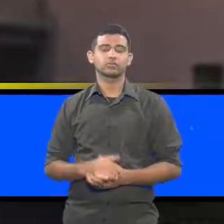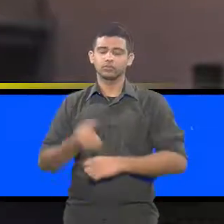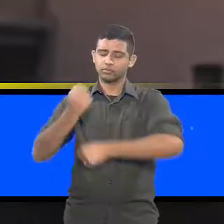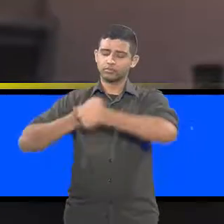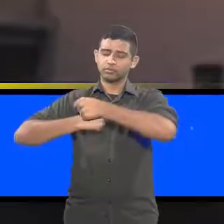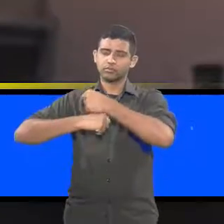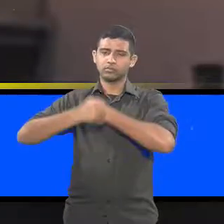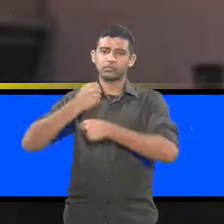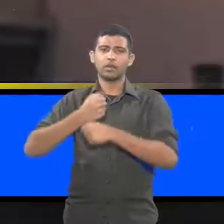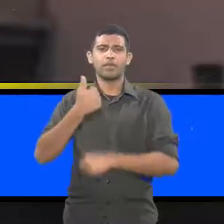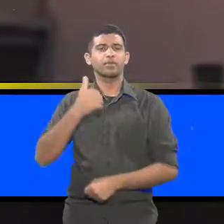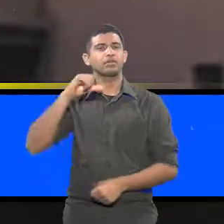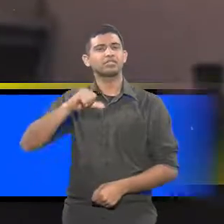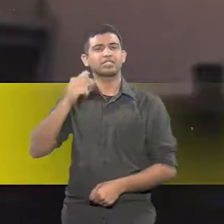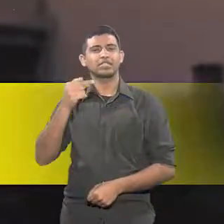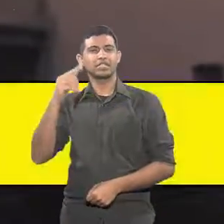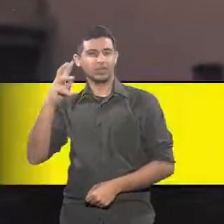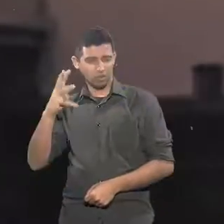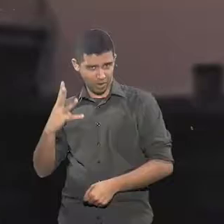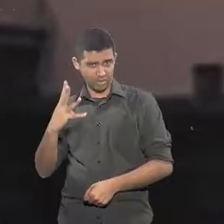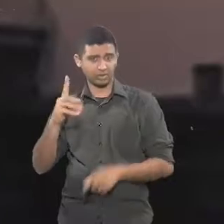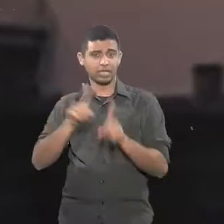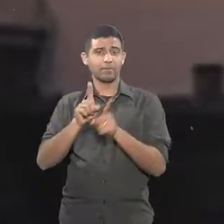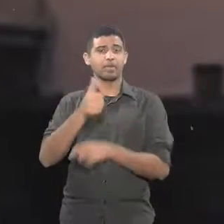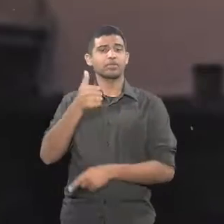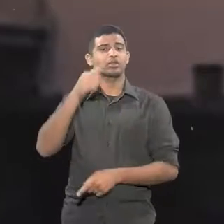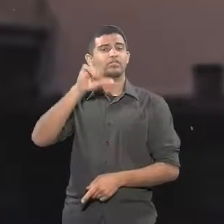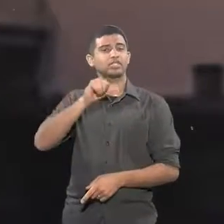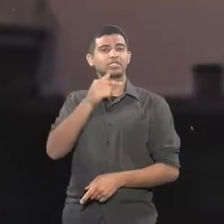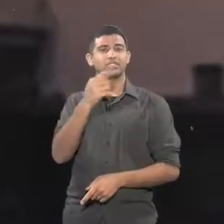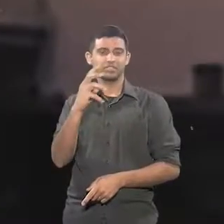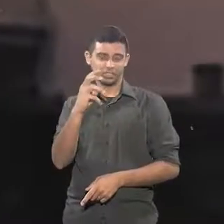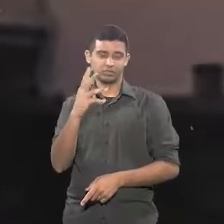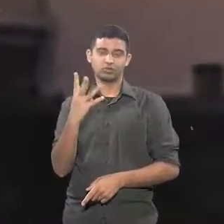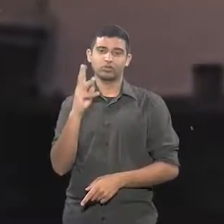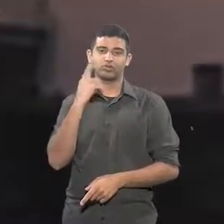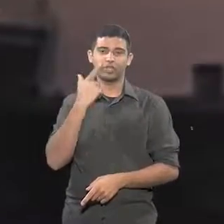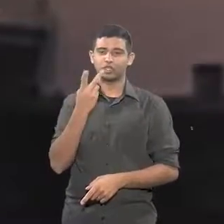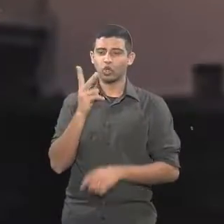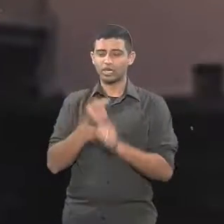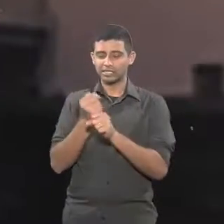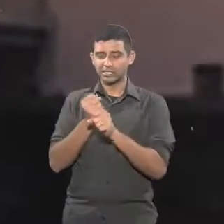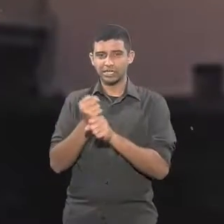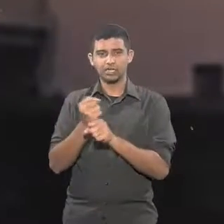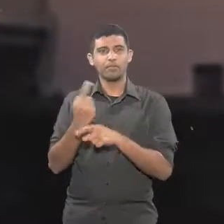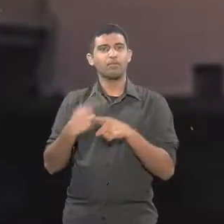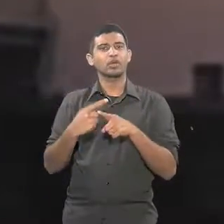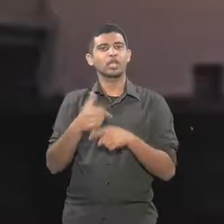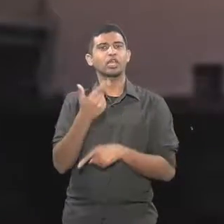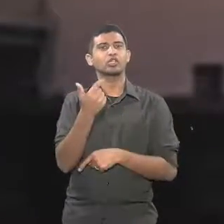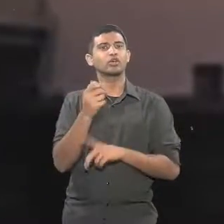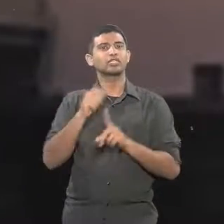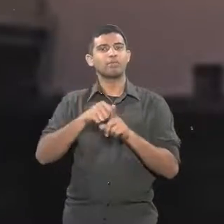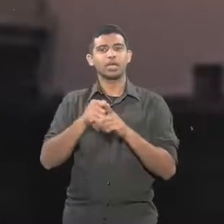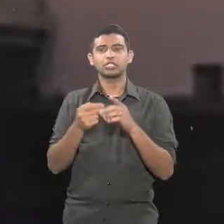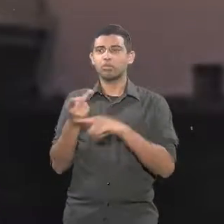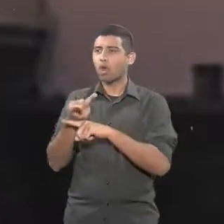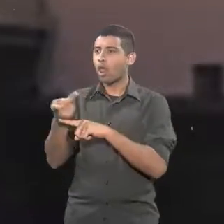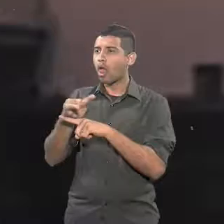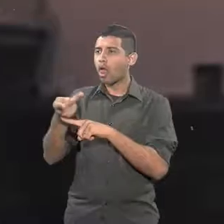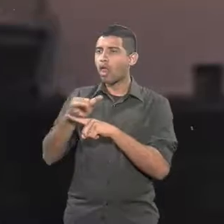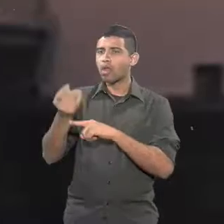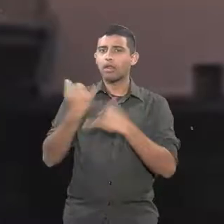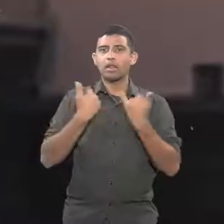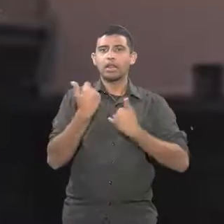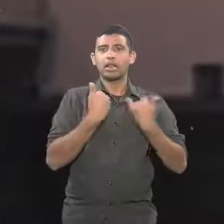anos de 74 e 75. Né? A gente sempre fala 2 anos porque a pesquisa fica 12 meses pesquisando informação. Né? Um ano,